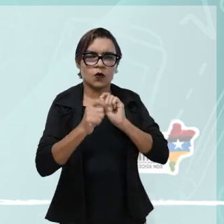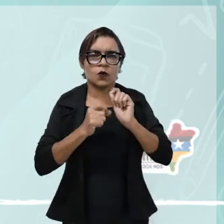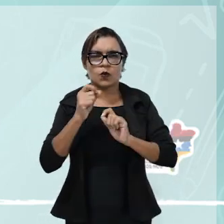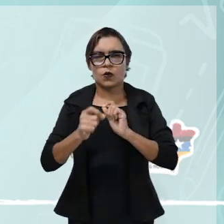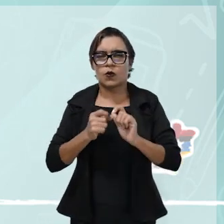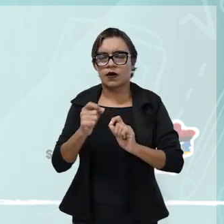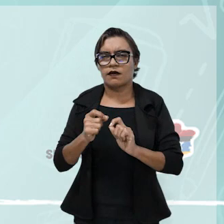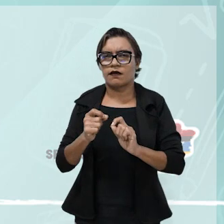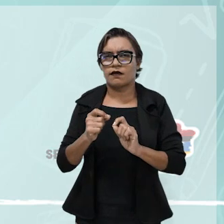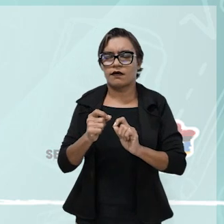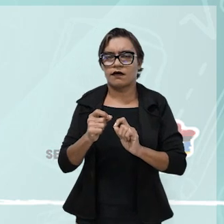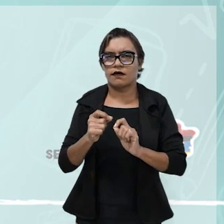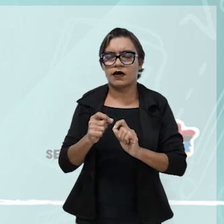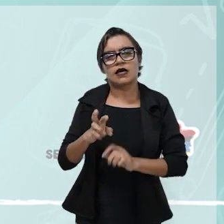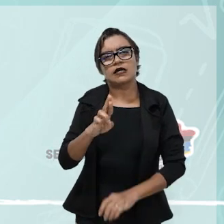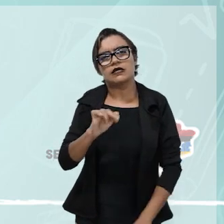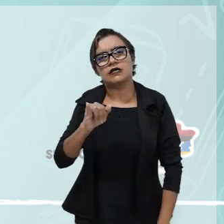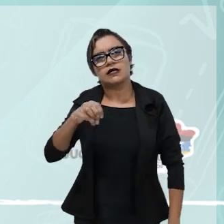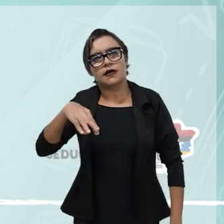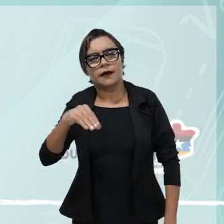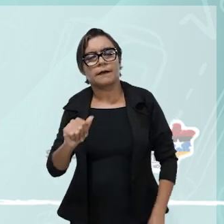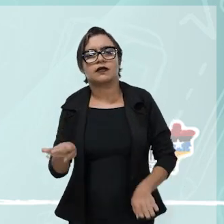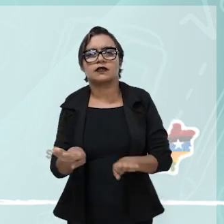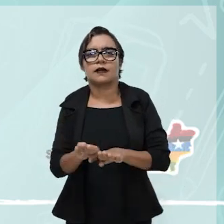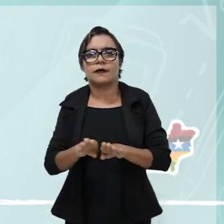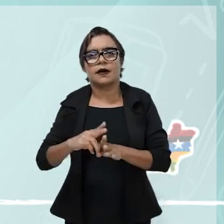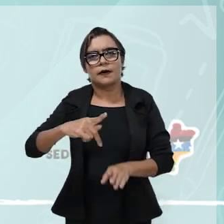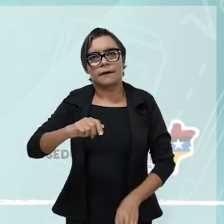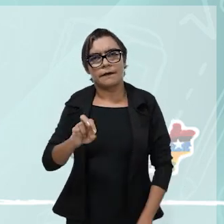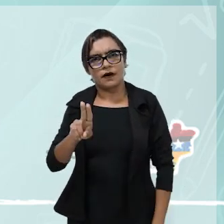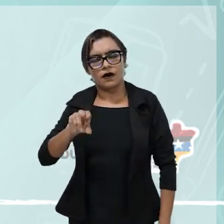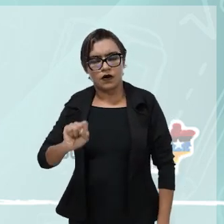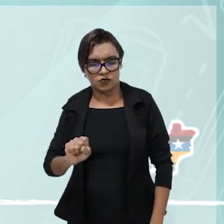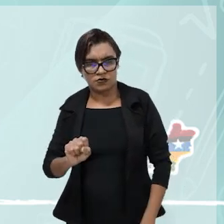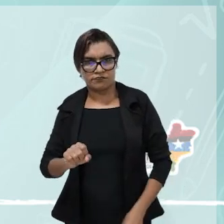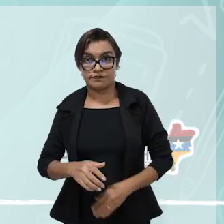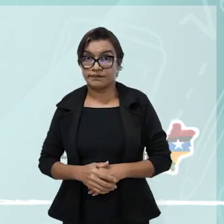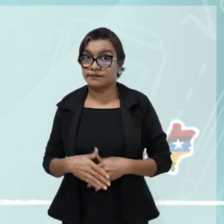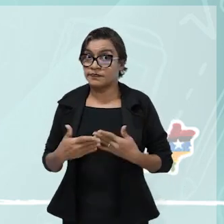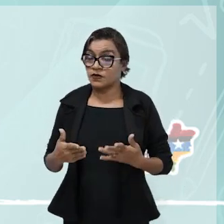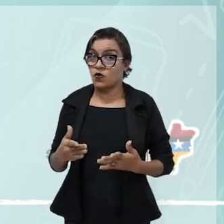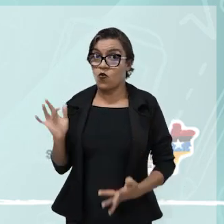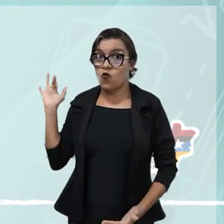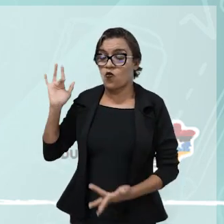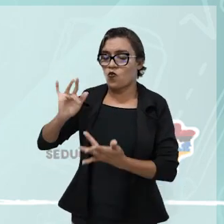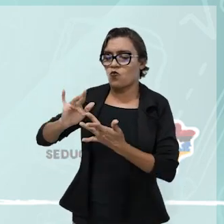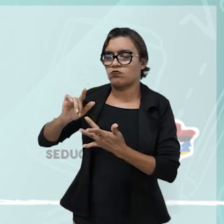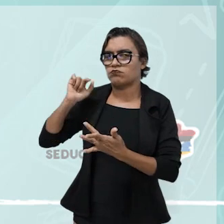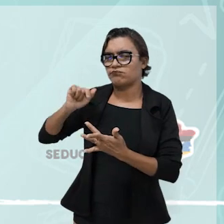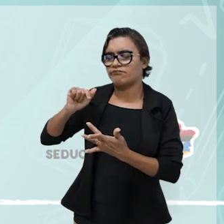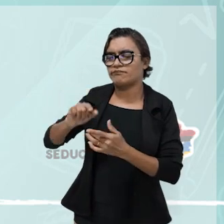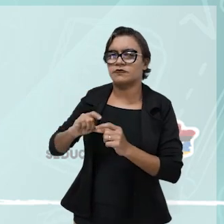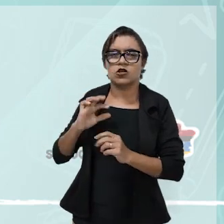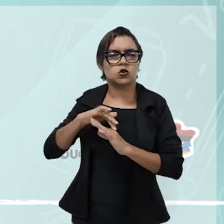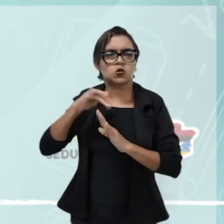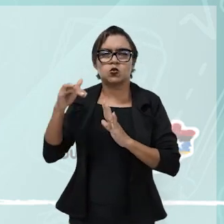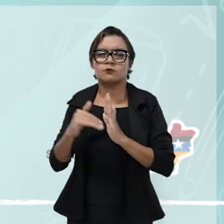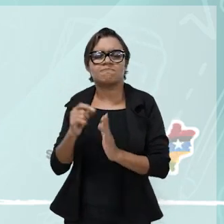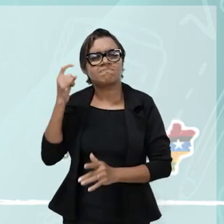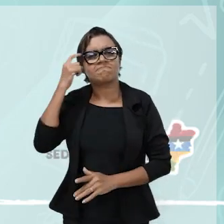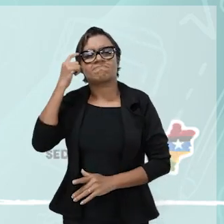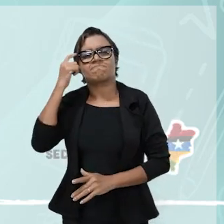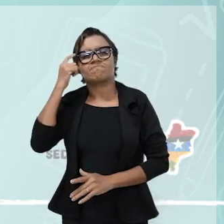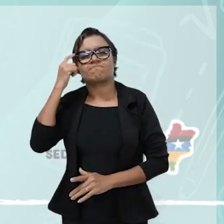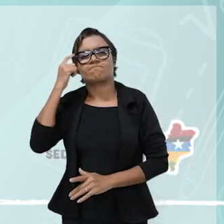próxima por conta das rimas e das pausas na sexta sílaba métrica. Turma, no classicismo, tudo é pensado.